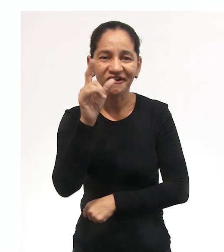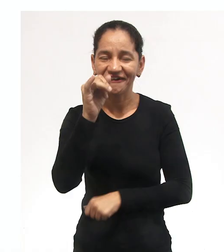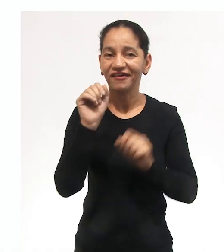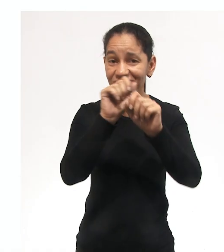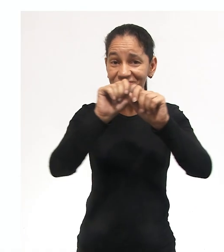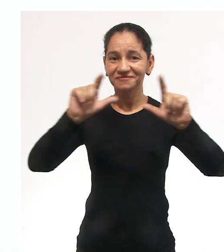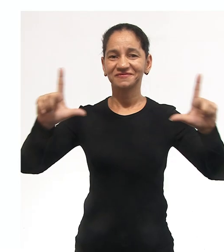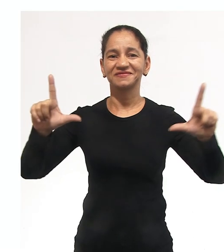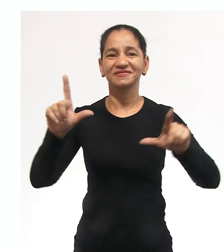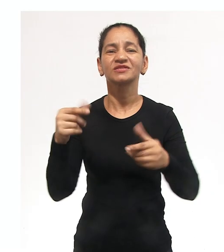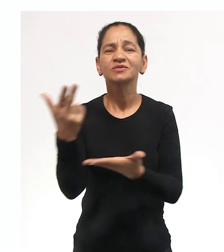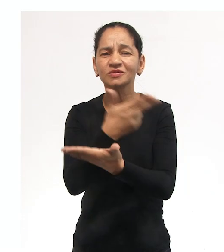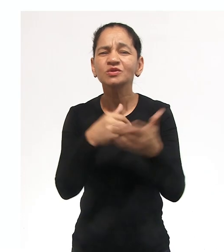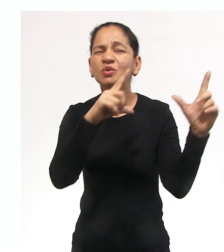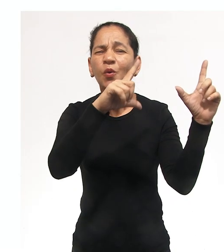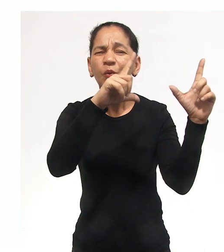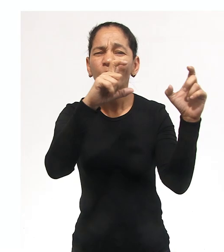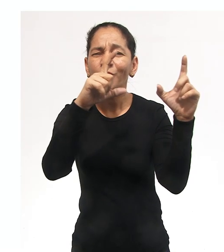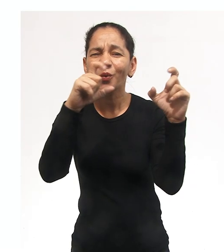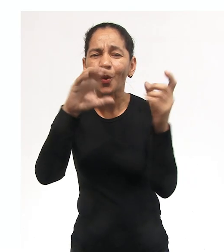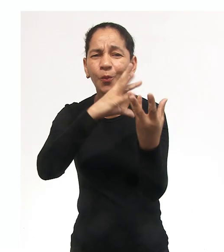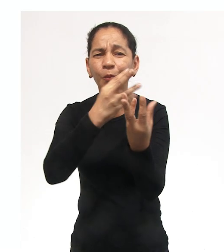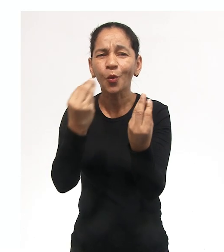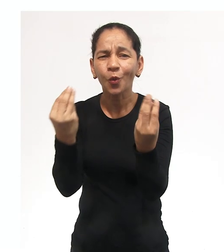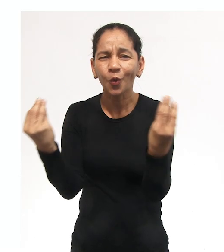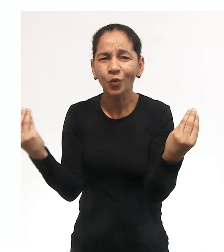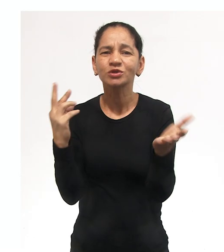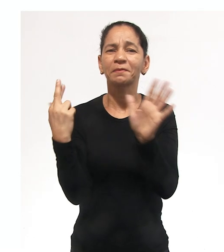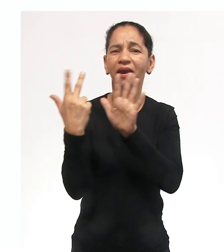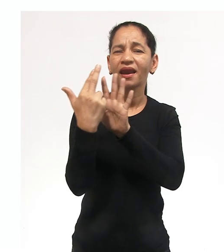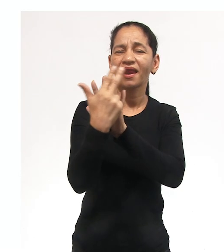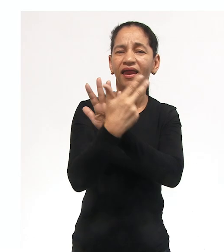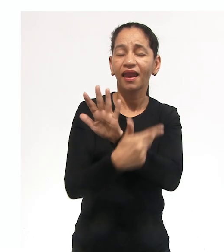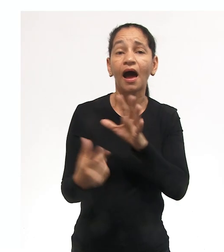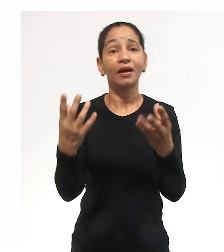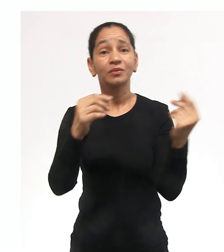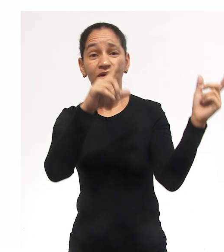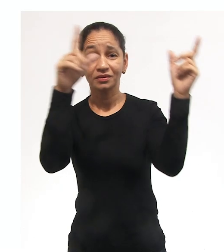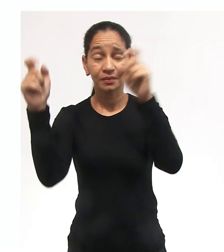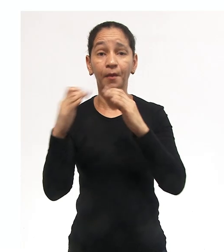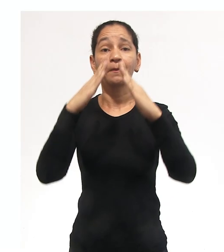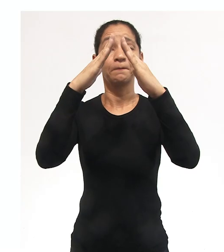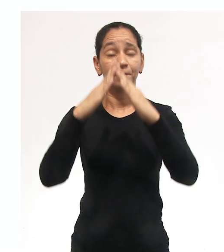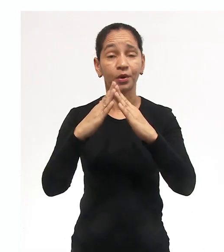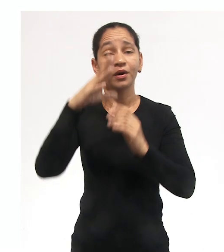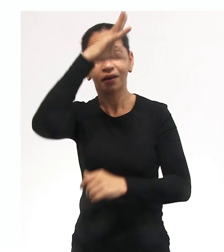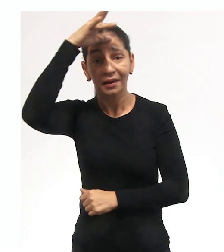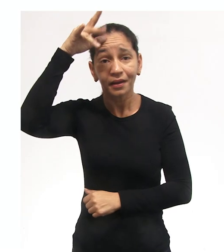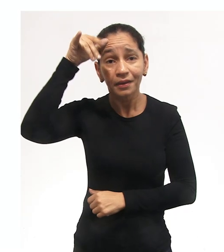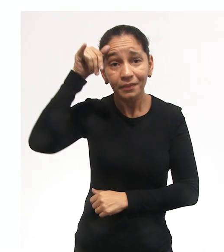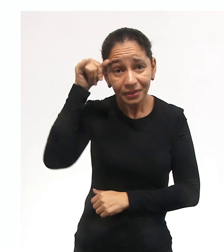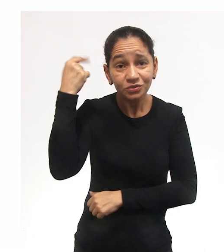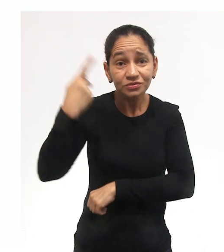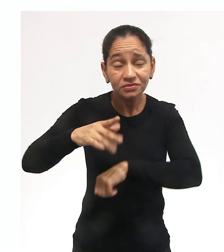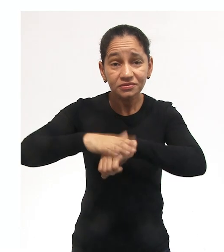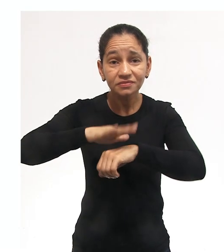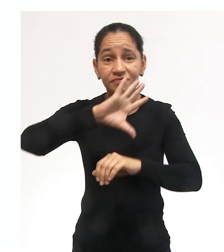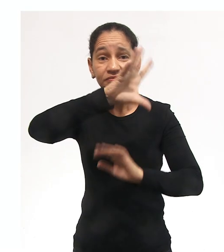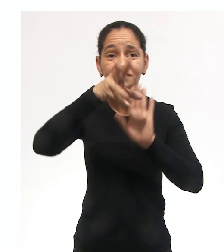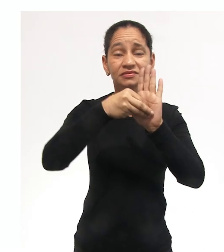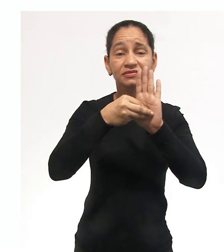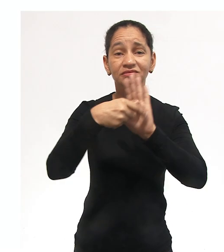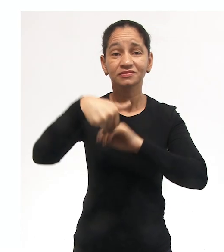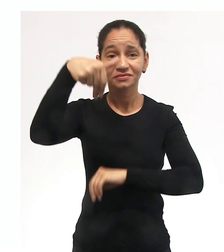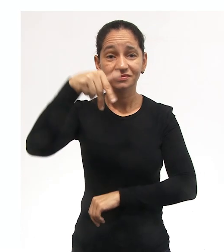que legal. Eu trouxe para vocês uma imagem com vários escritores. Como nós moramos na